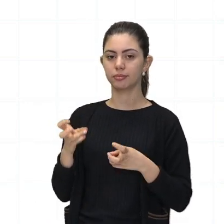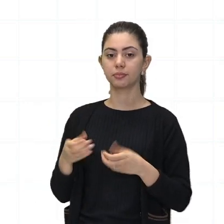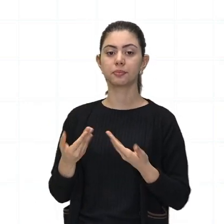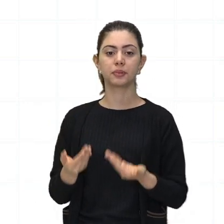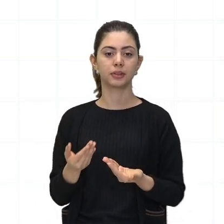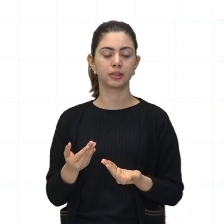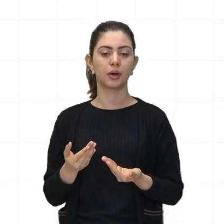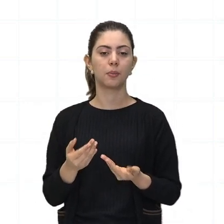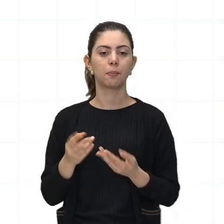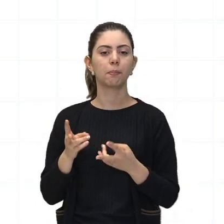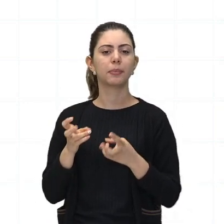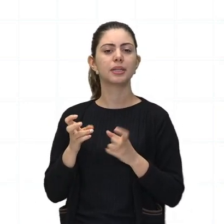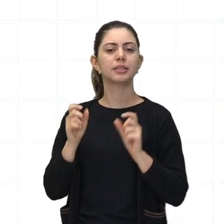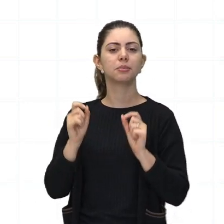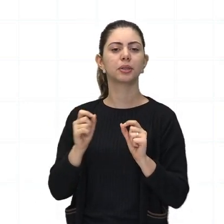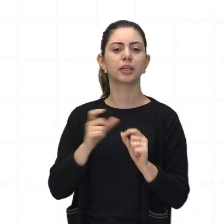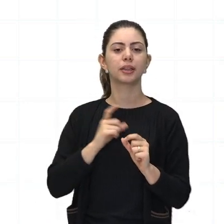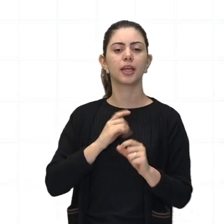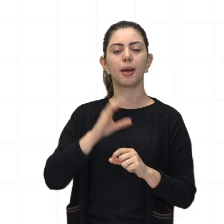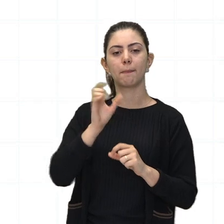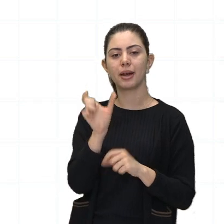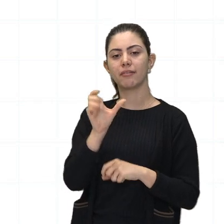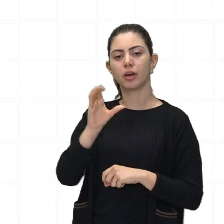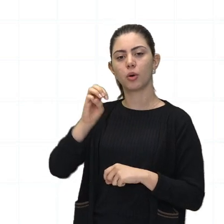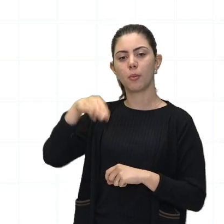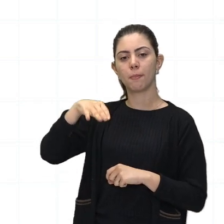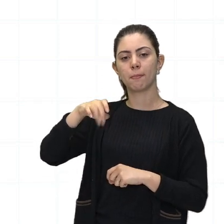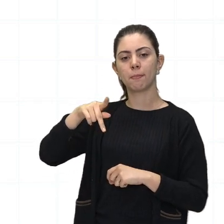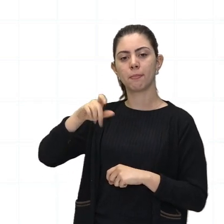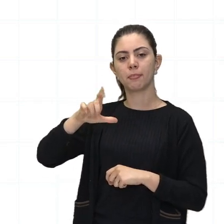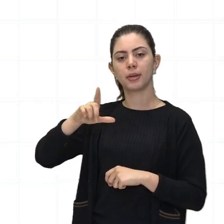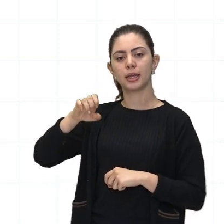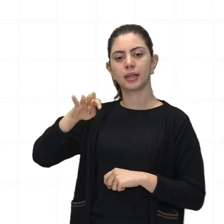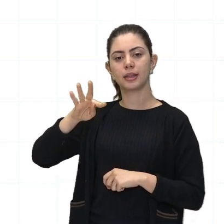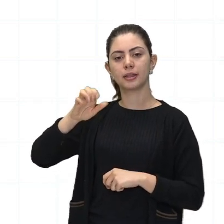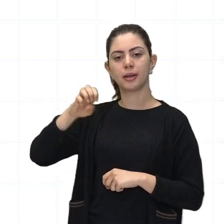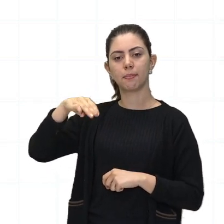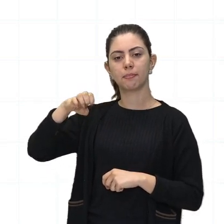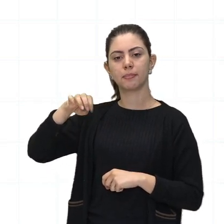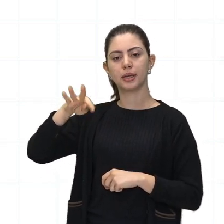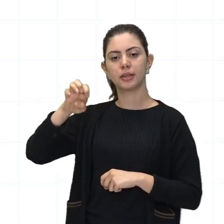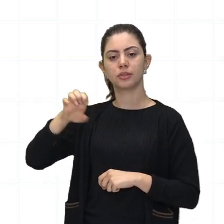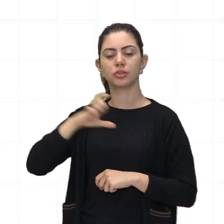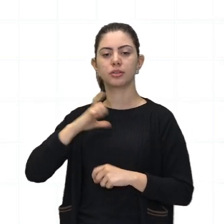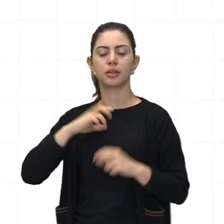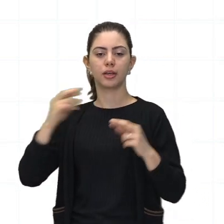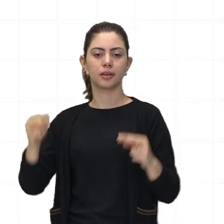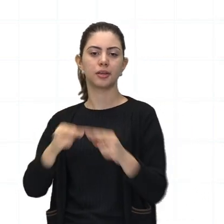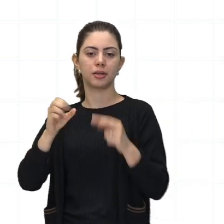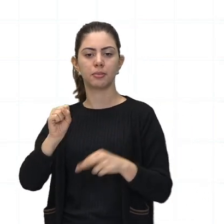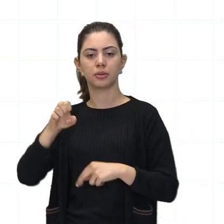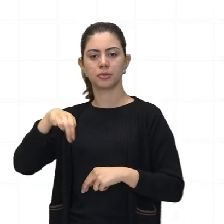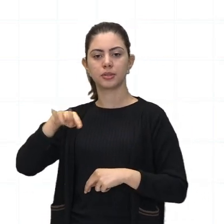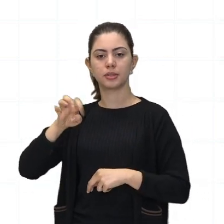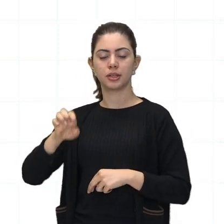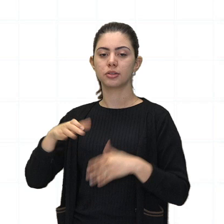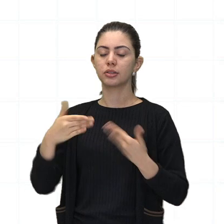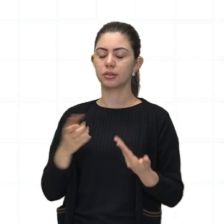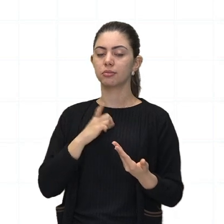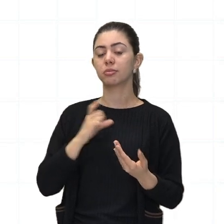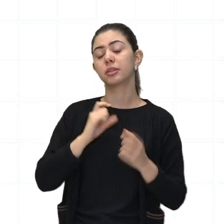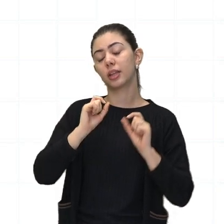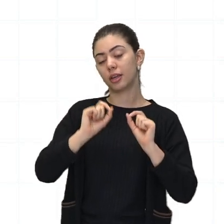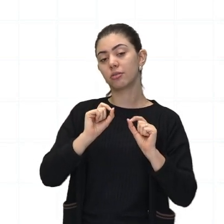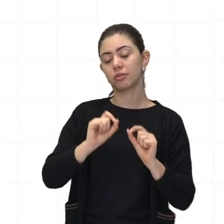tão completamente, está rimando com a dor que deveras sente. As rimas se organizam basicamente nessa estrutura. A gente pode ter esses